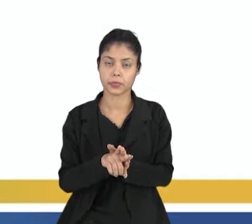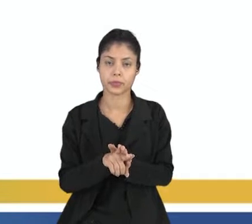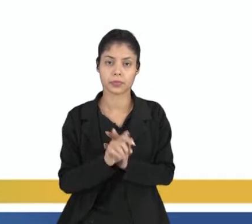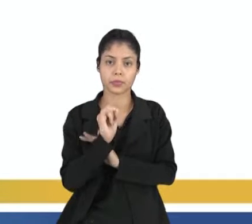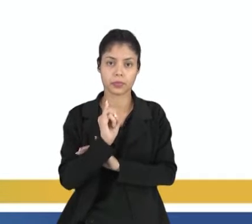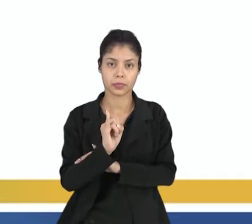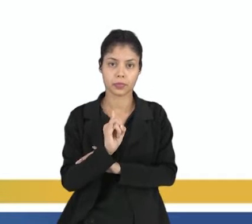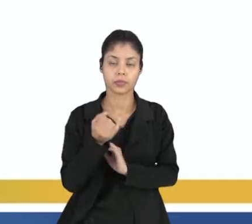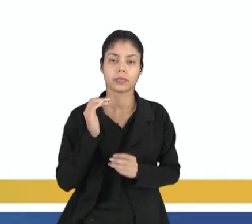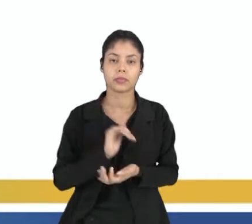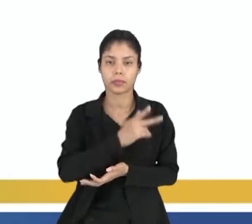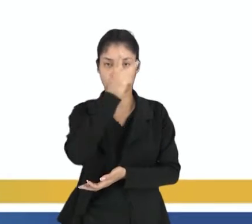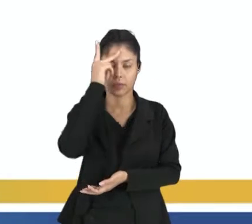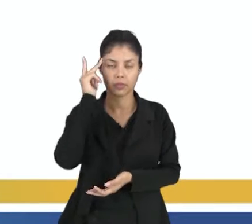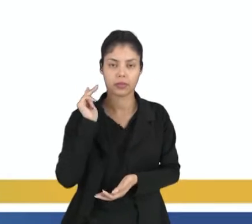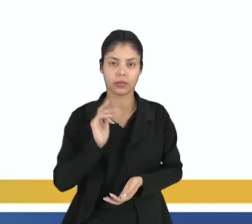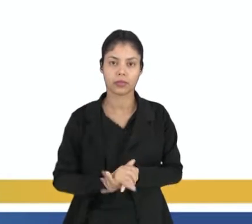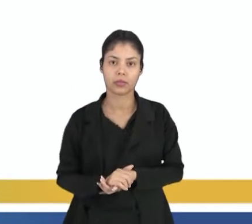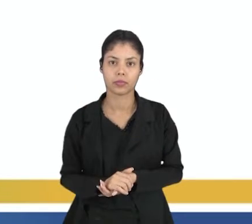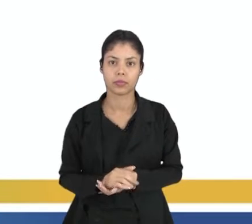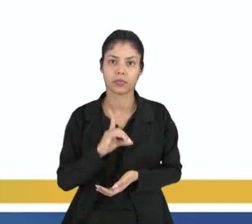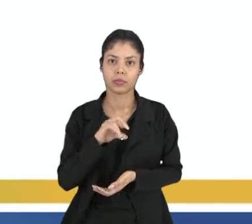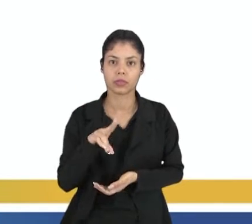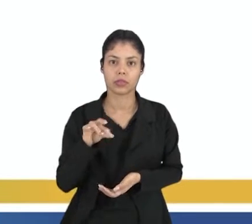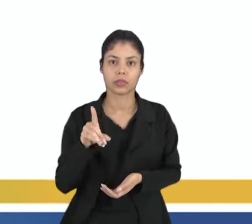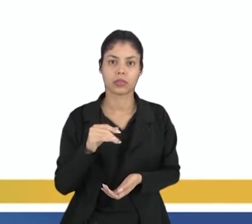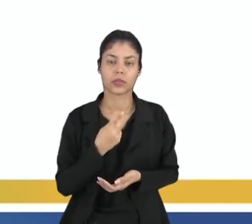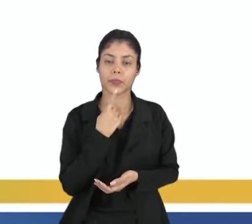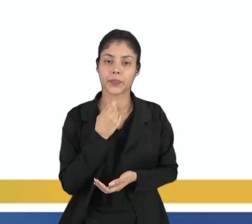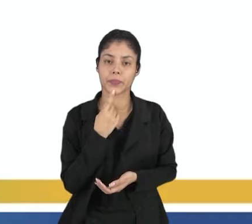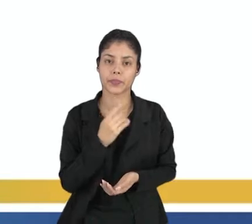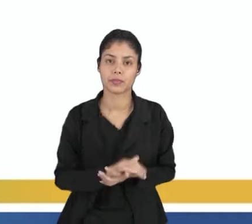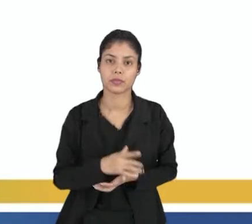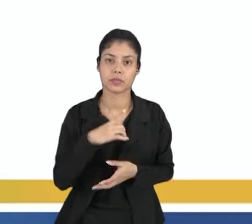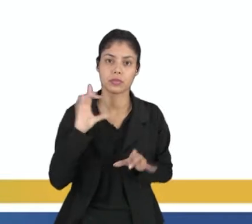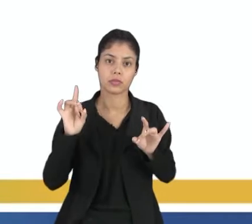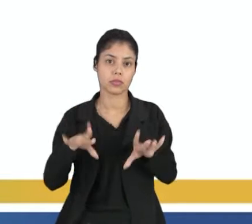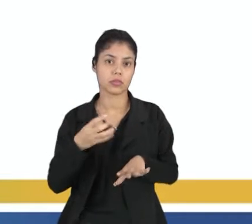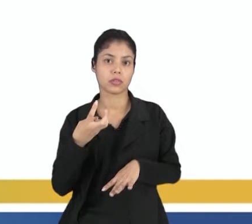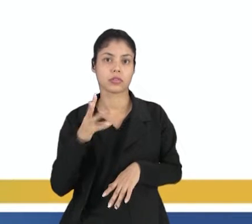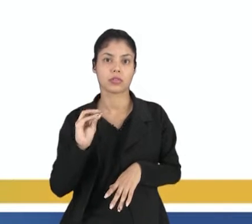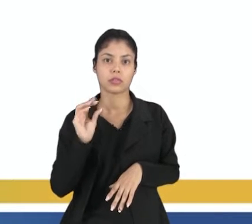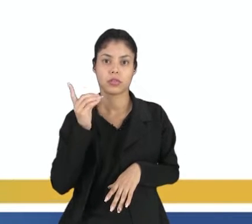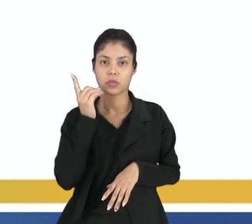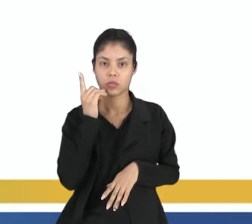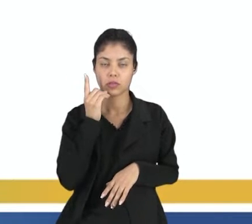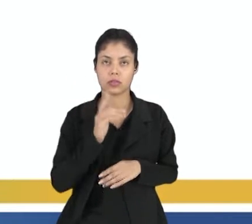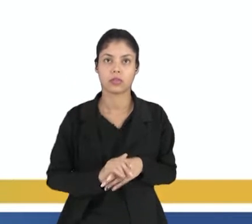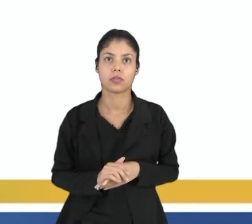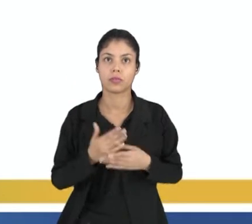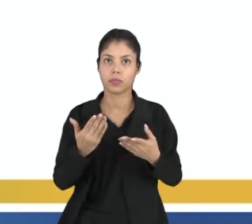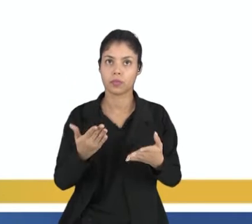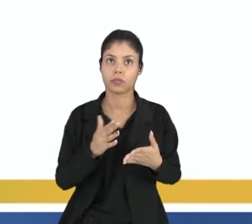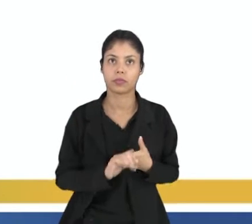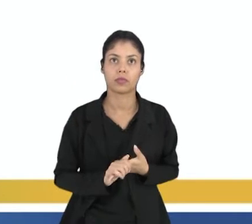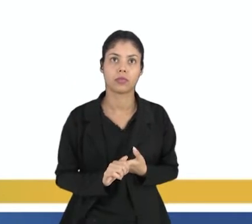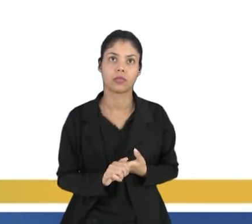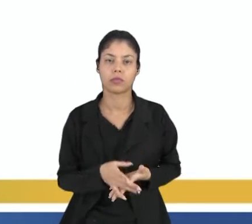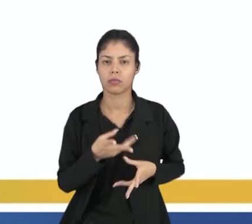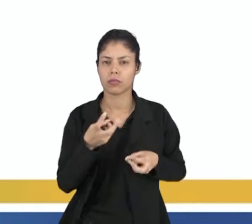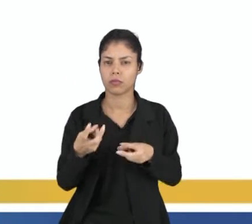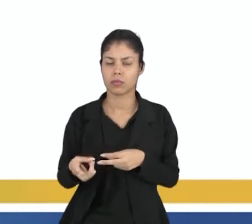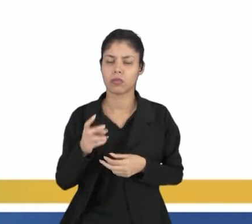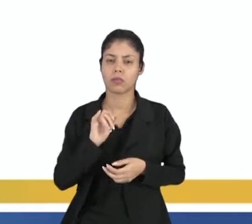né, se o candidato ou doador de sangue teve nos últimos 30 dias. Então, observem que